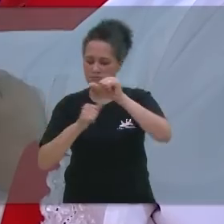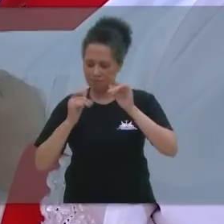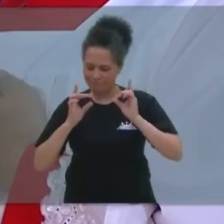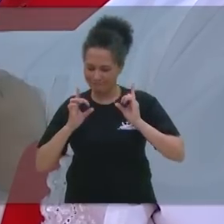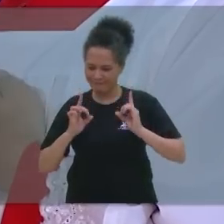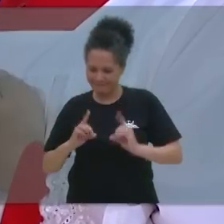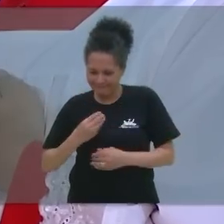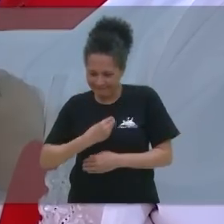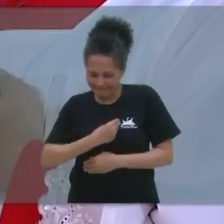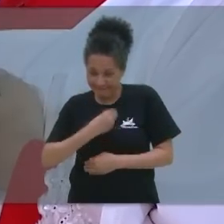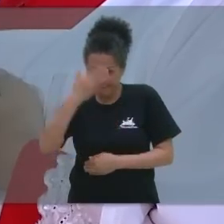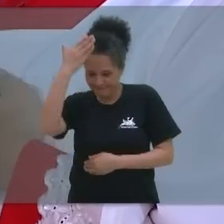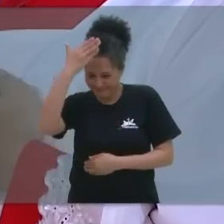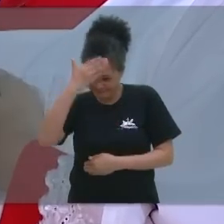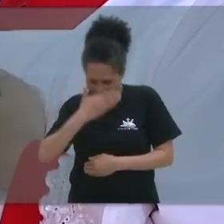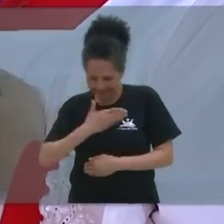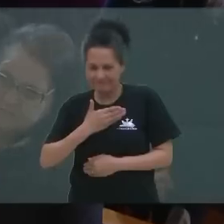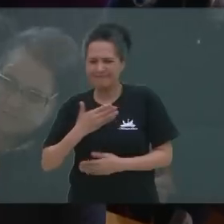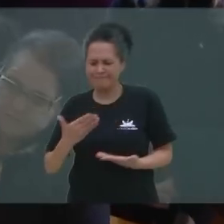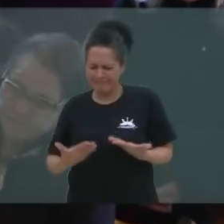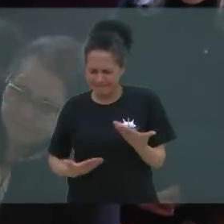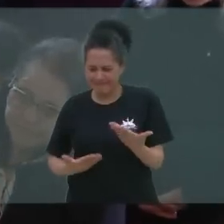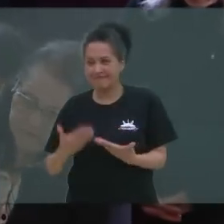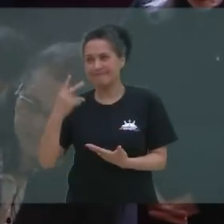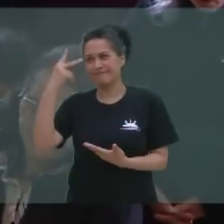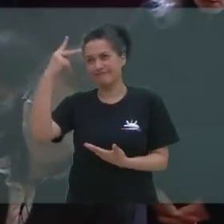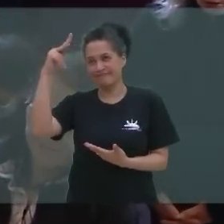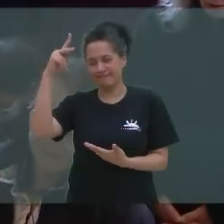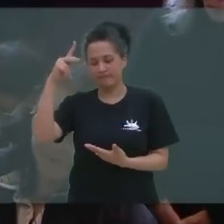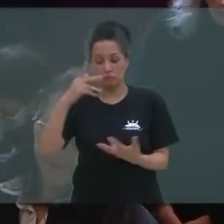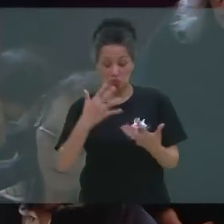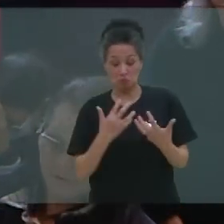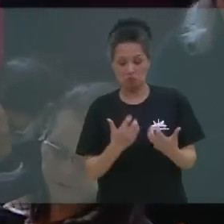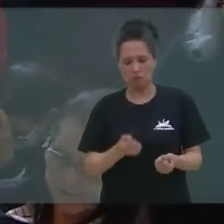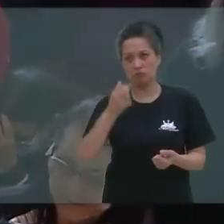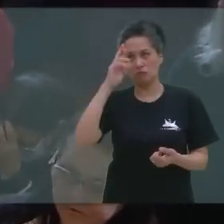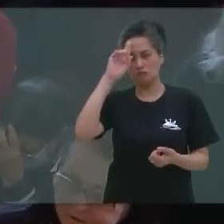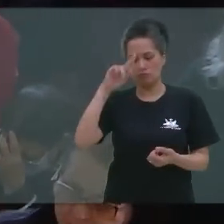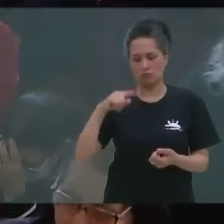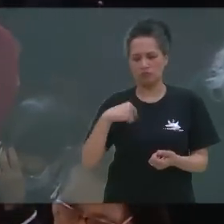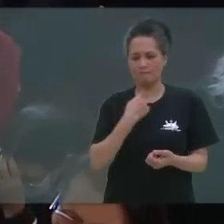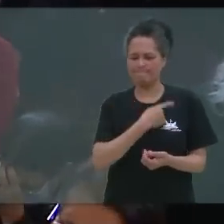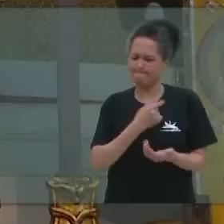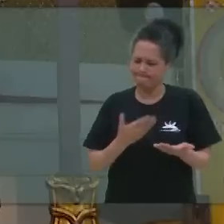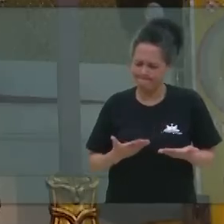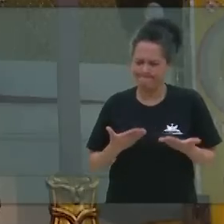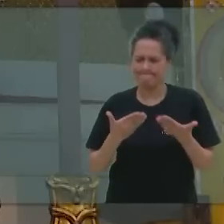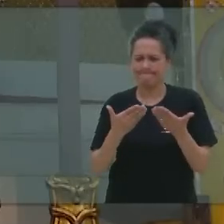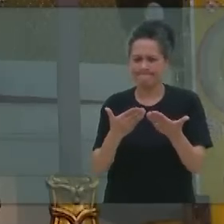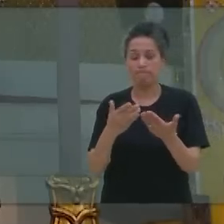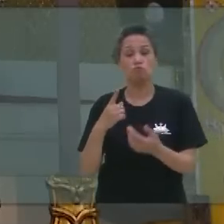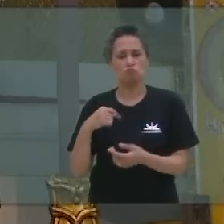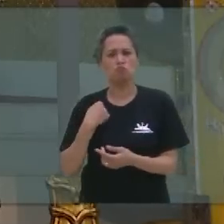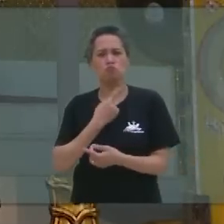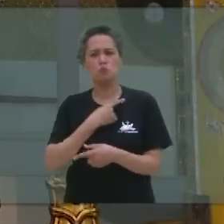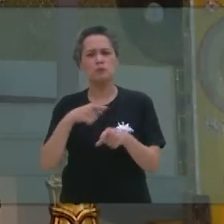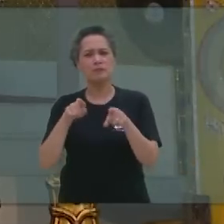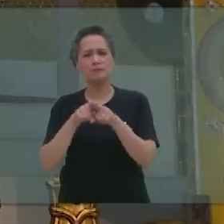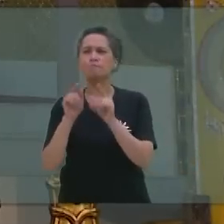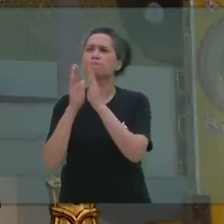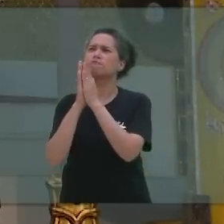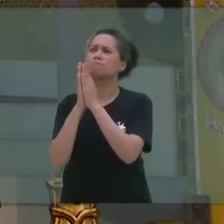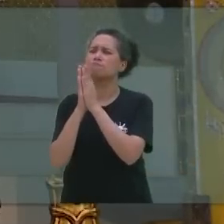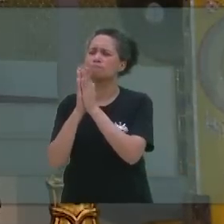estar aqui na vossa presença e vos servir. Recebei, ó Senhor, a nossa oferta. E nós vos suplicamos